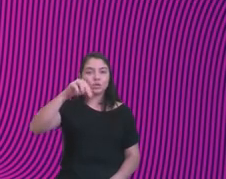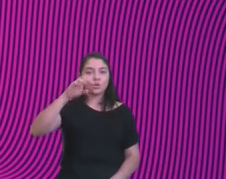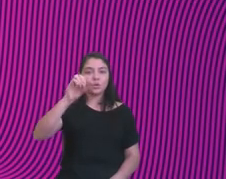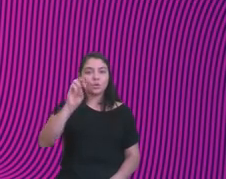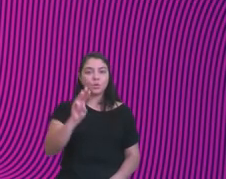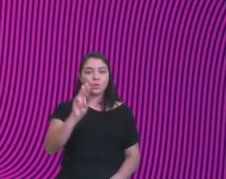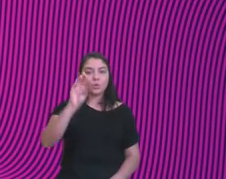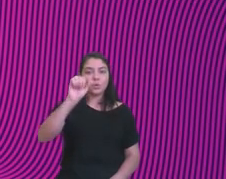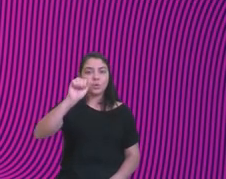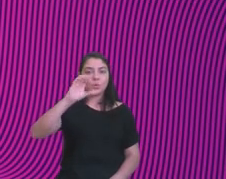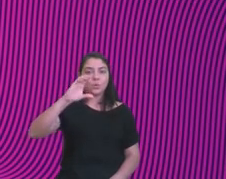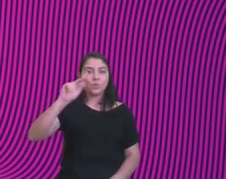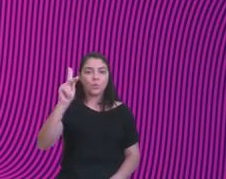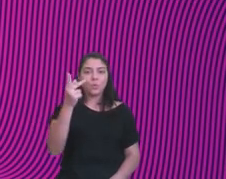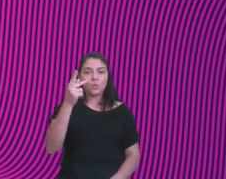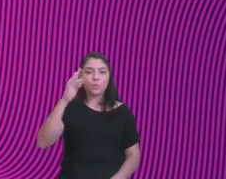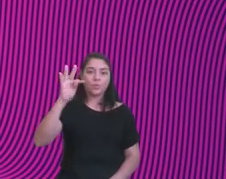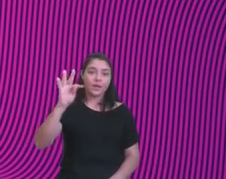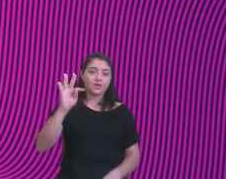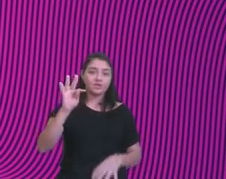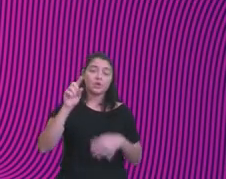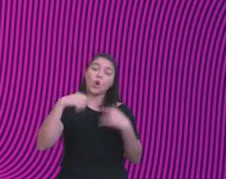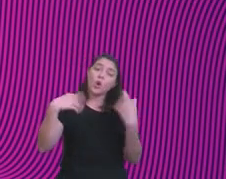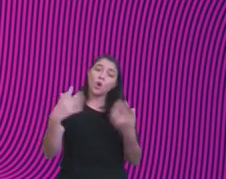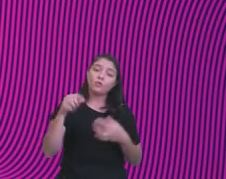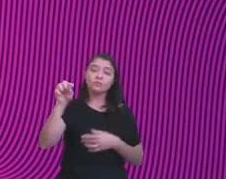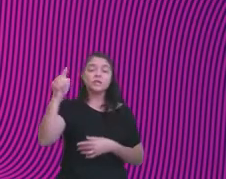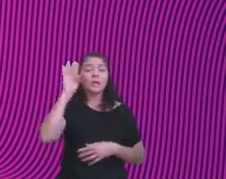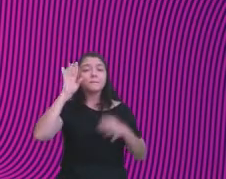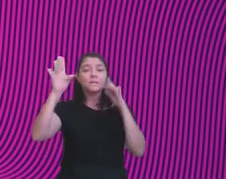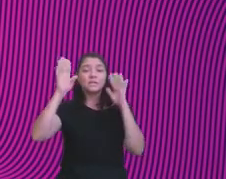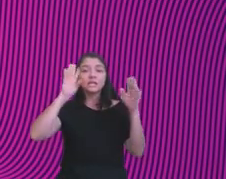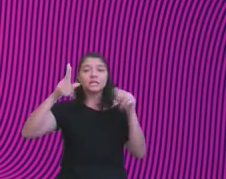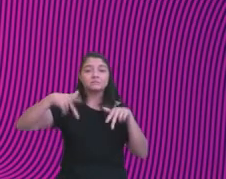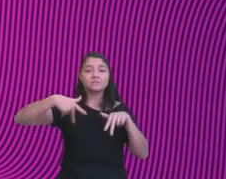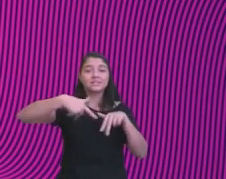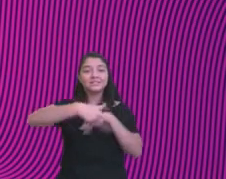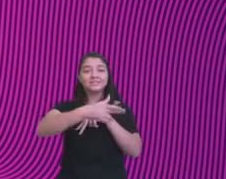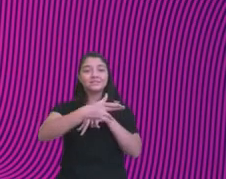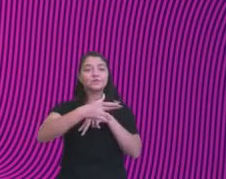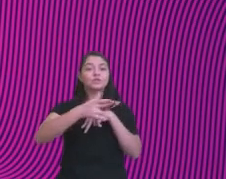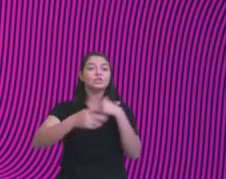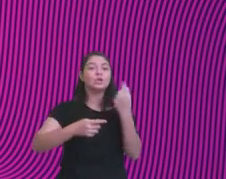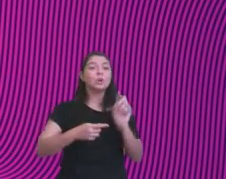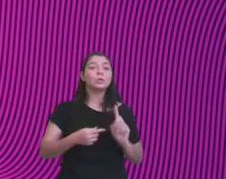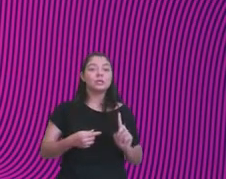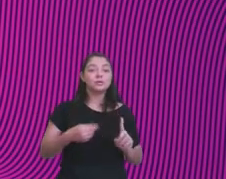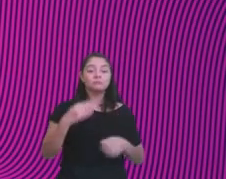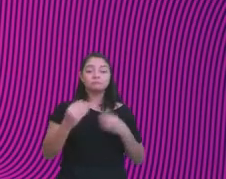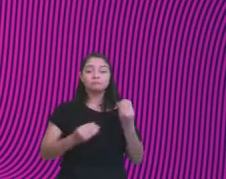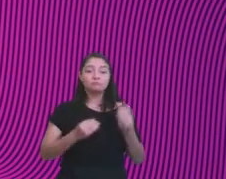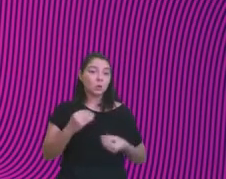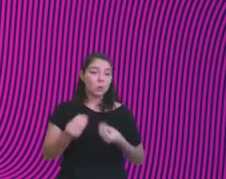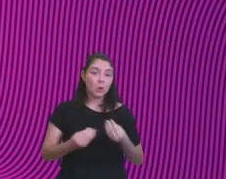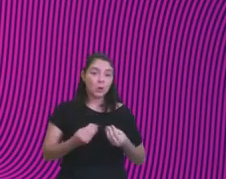em cirurgia mesmo com a alta possibilidade de uma resposta completa.